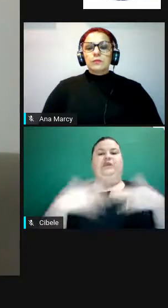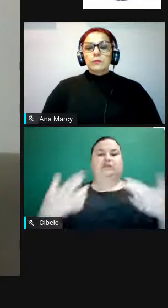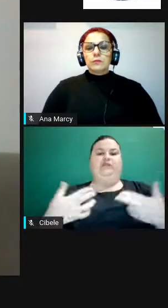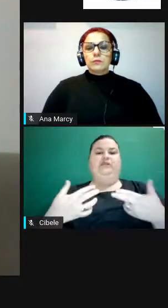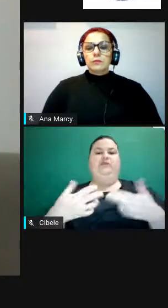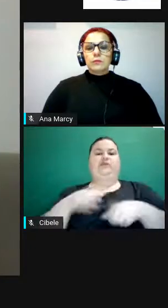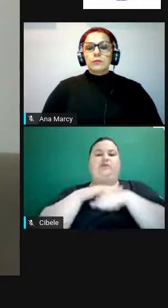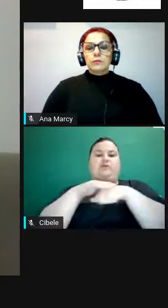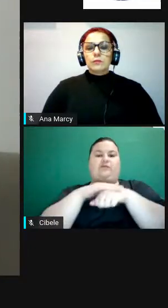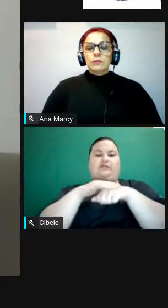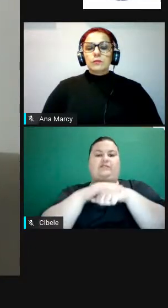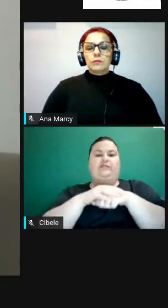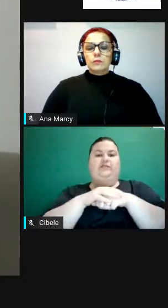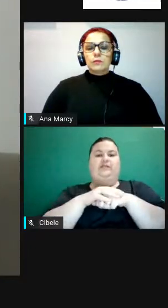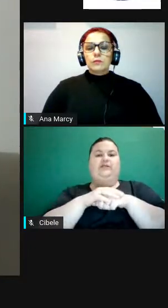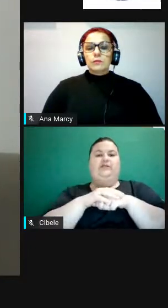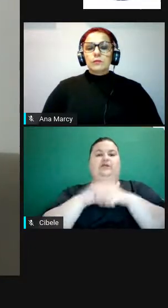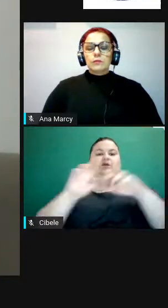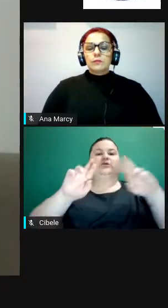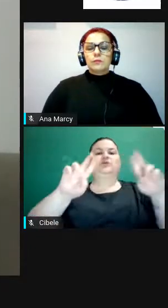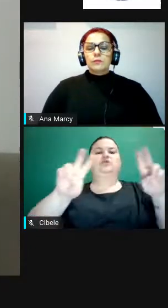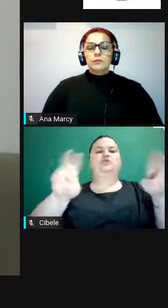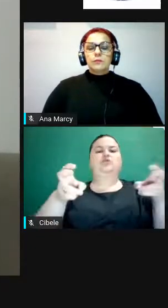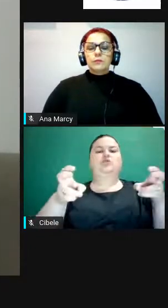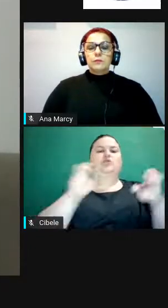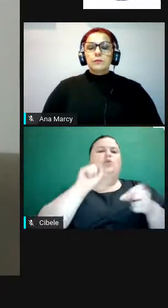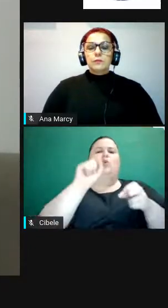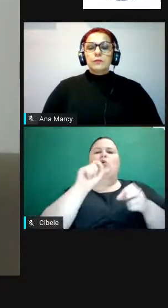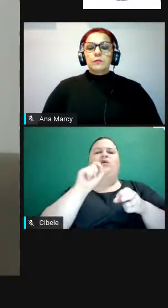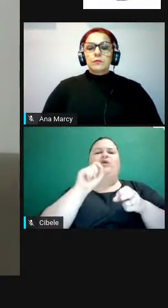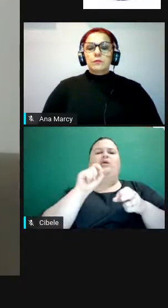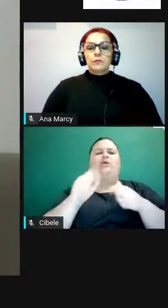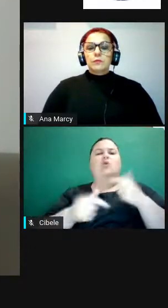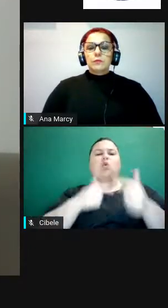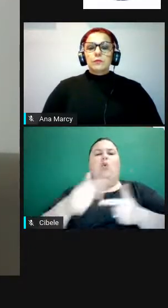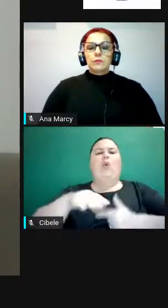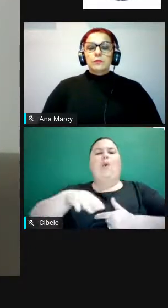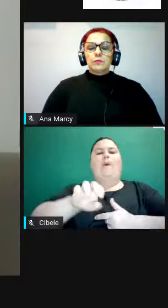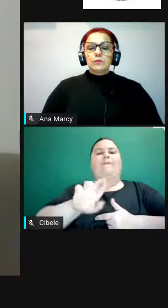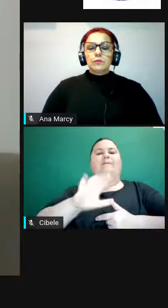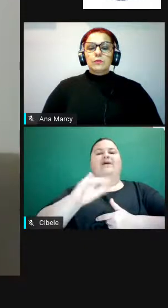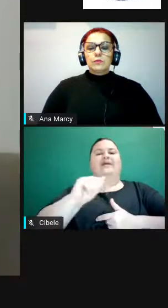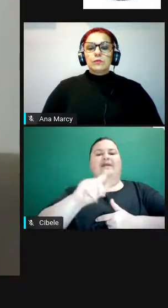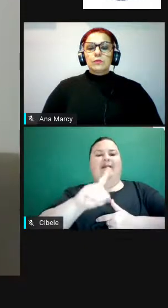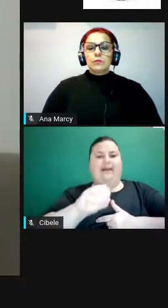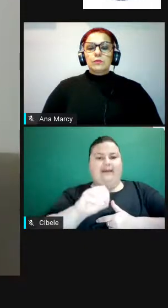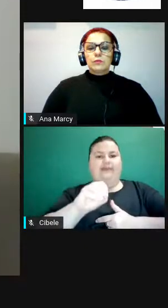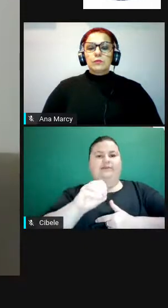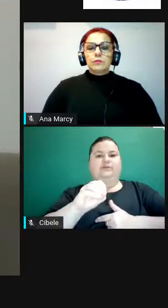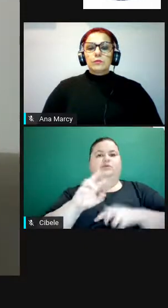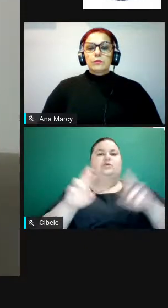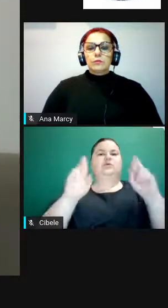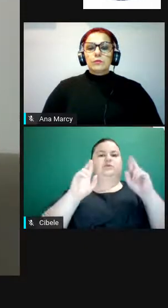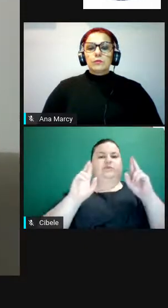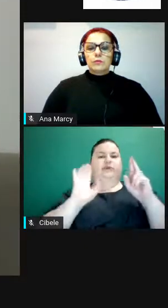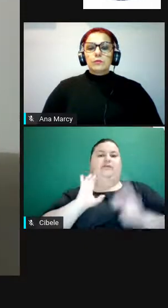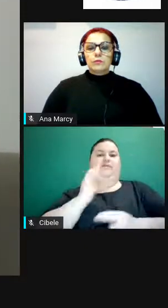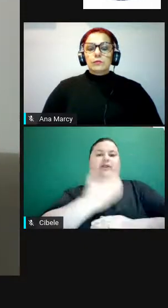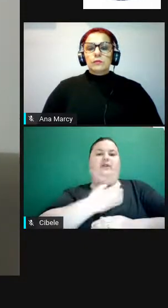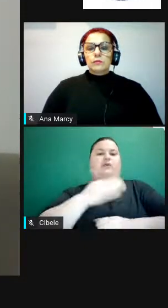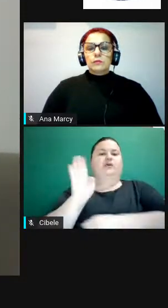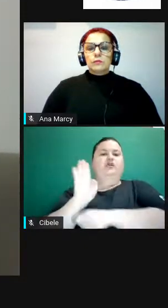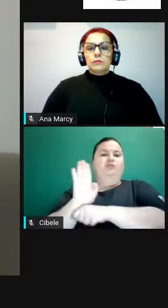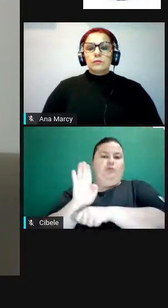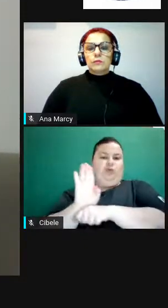biólogo Lembrando que as perguntas por Fabiano podem ser feitas ao longo da falar dele no chefe Oi